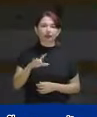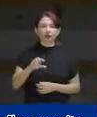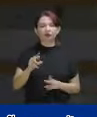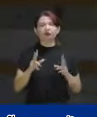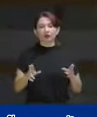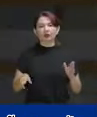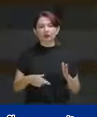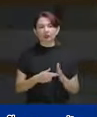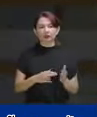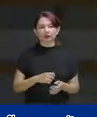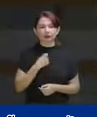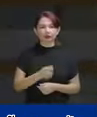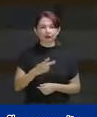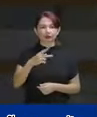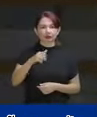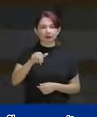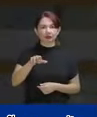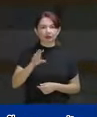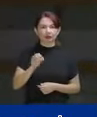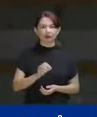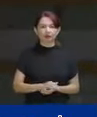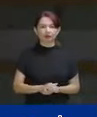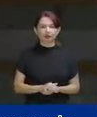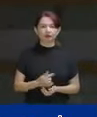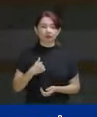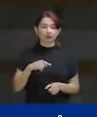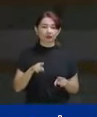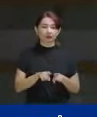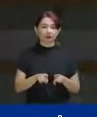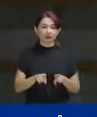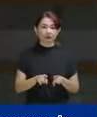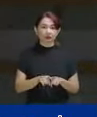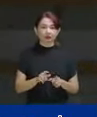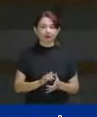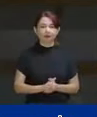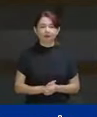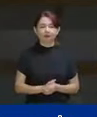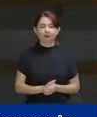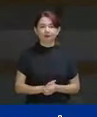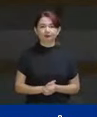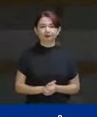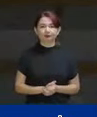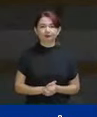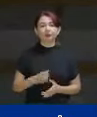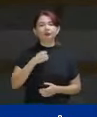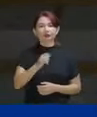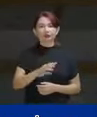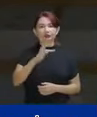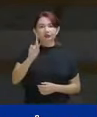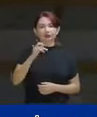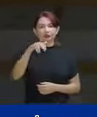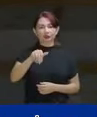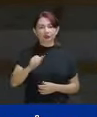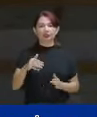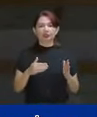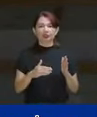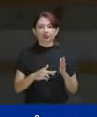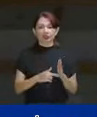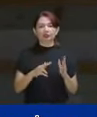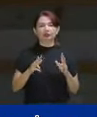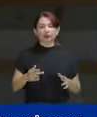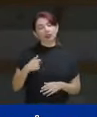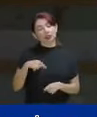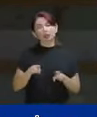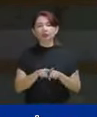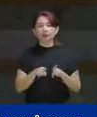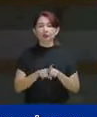relatora. Luiz Paulo Foco Madeira. na parte central da Acompanho mesa. também, presidente, inclusive com relação à multa. Juíza Tina Souza. Com a relatora, presidente. Eu